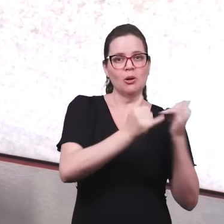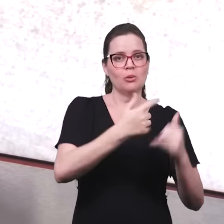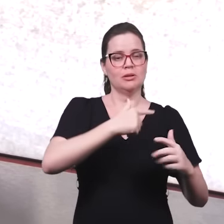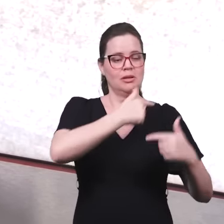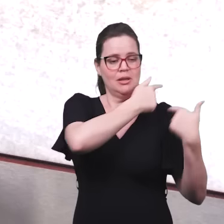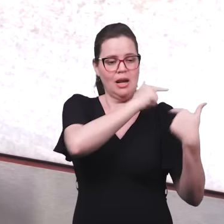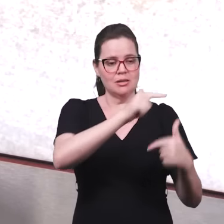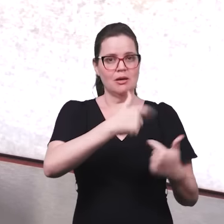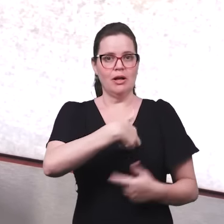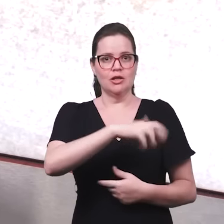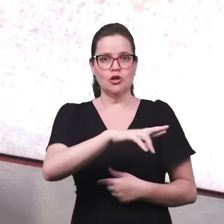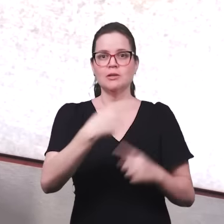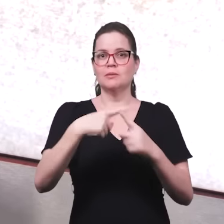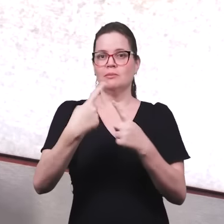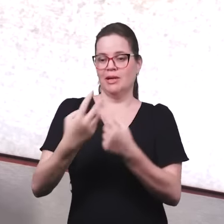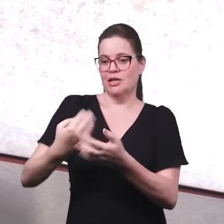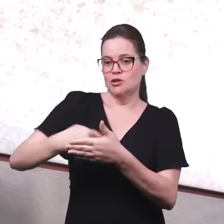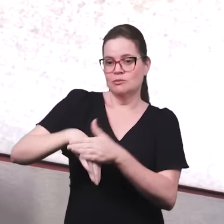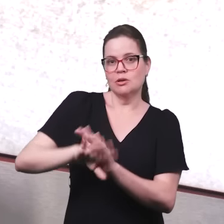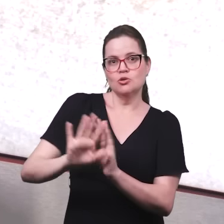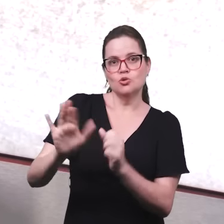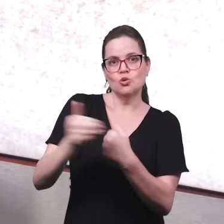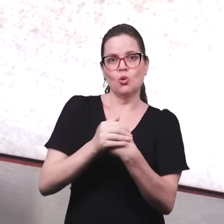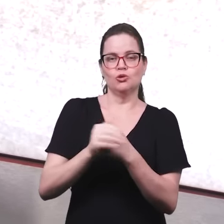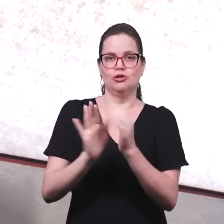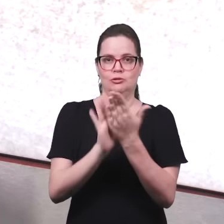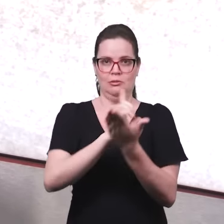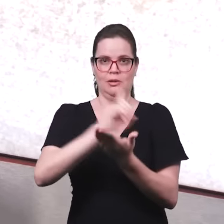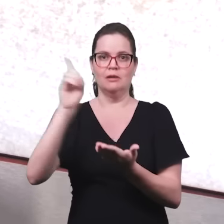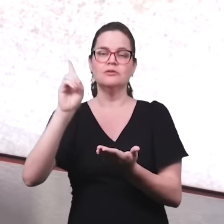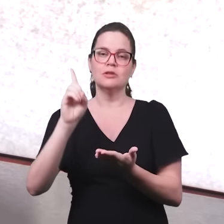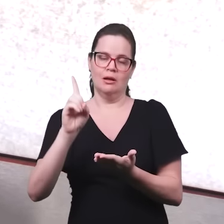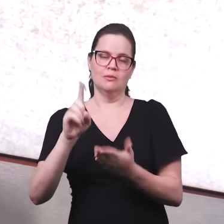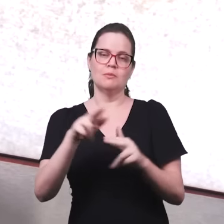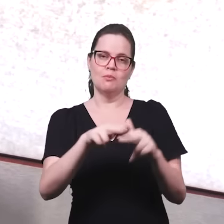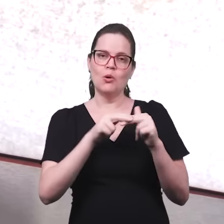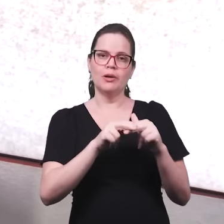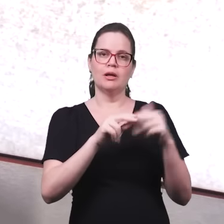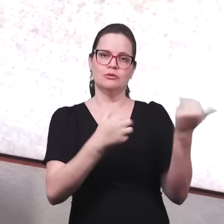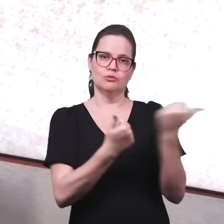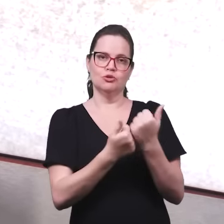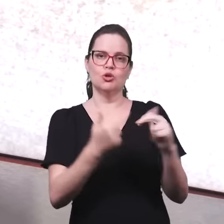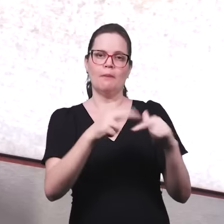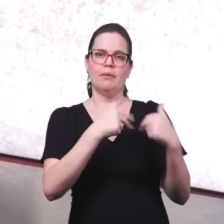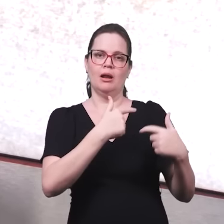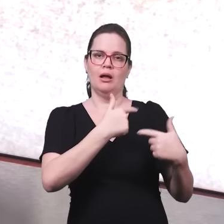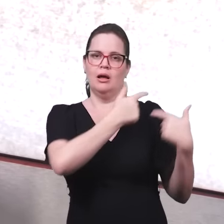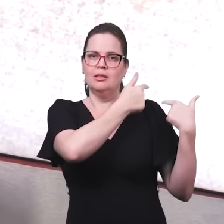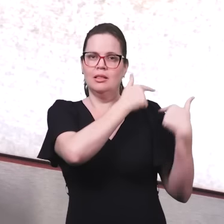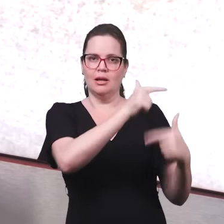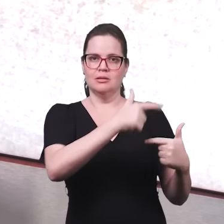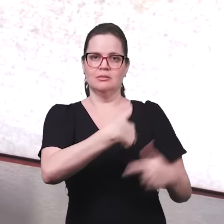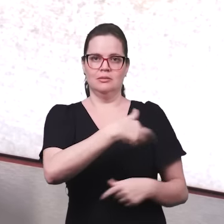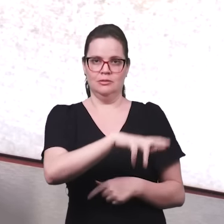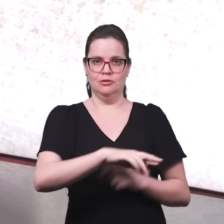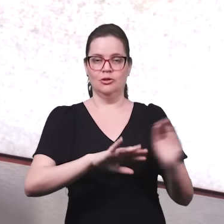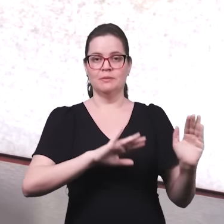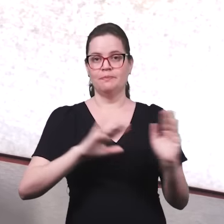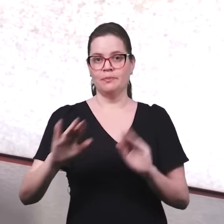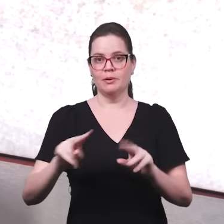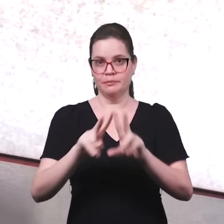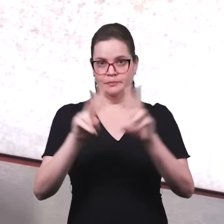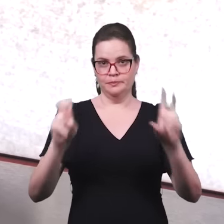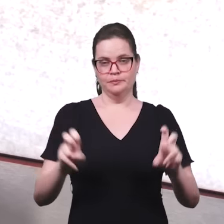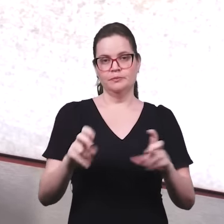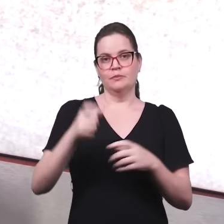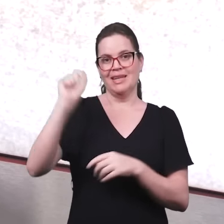olhos dos fiéis. Agora, sobre a inspiração da Bíblia, o apóstolo Pedro, por exemplo, ele